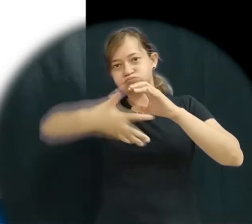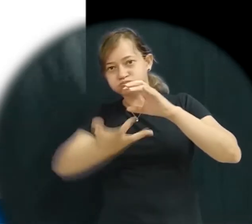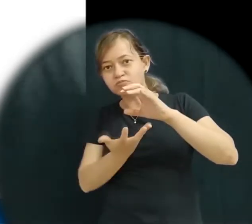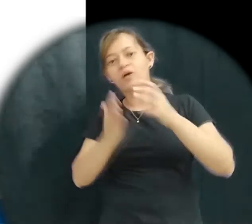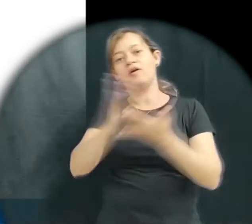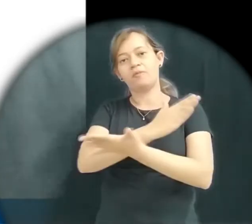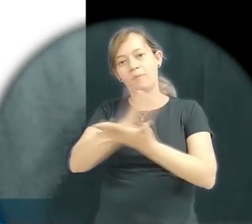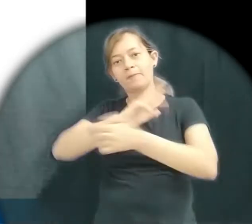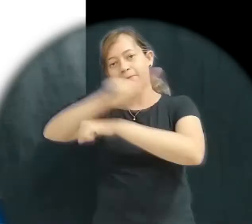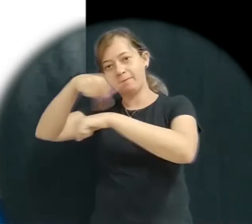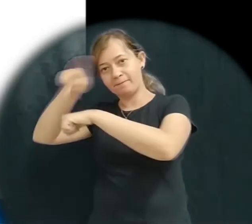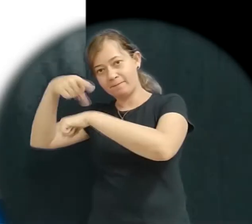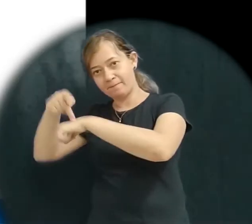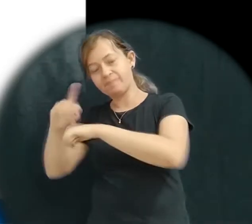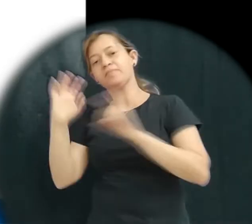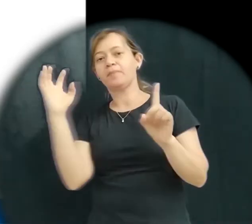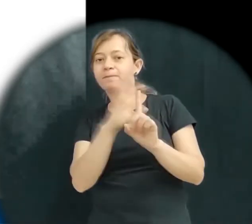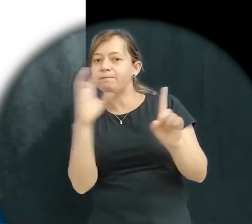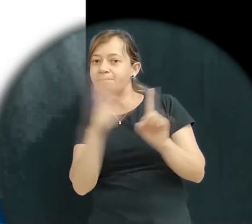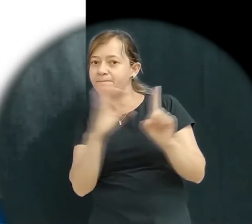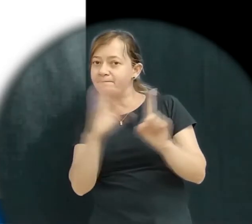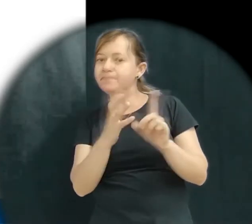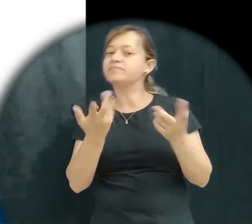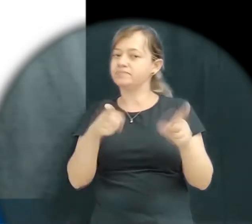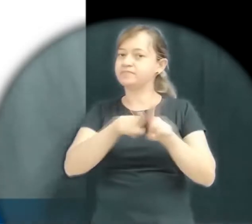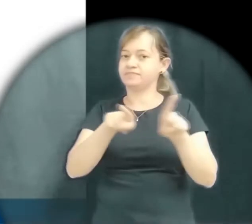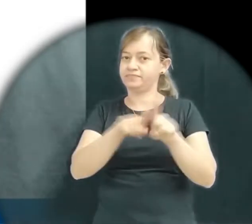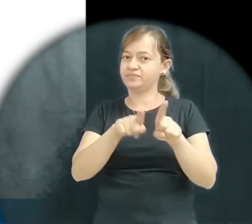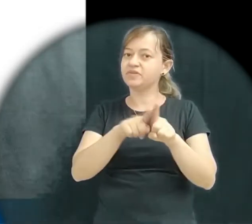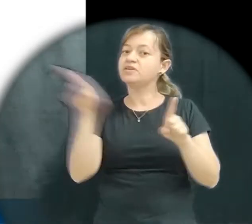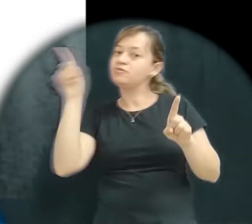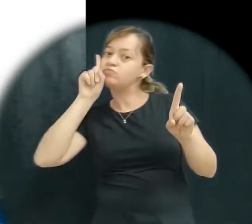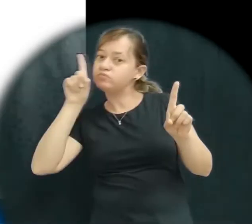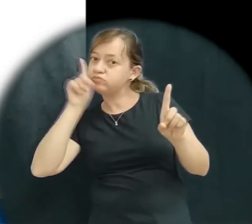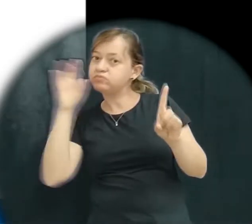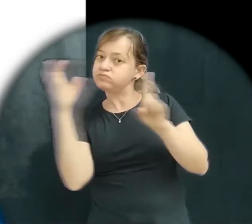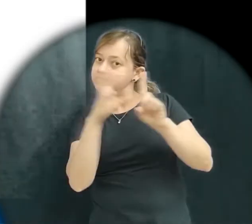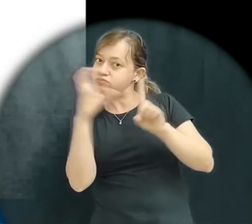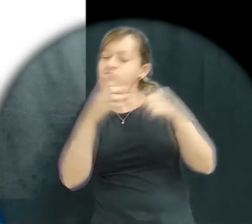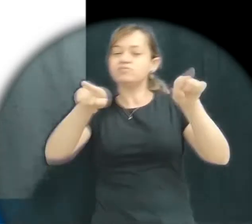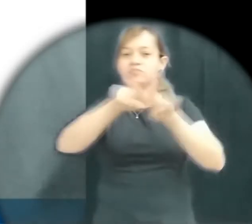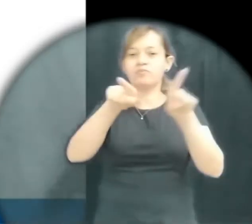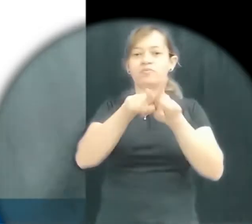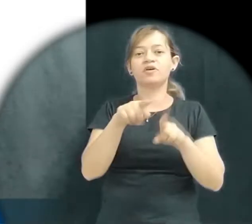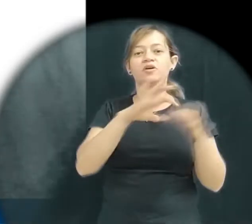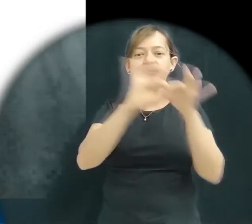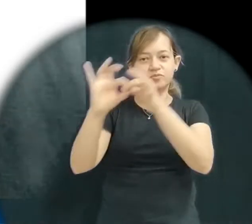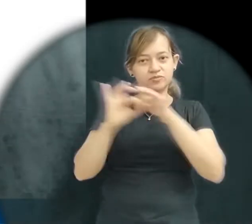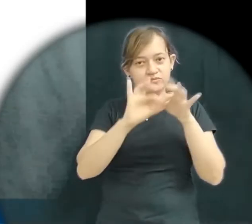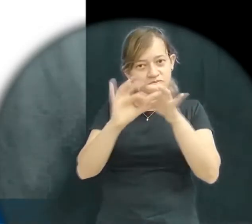aqui da América Latina, teve influência tanto dos Estados Unidos quanto da União Soviética